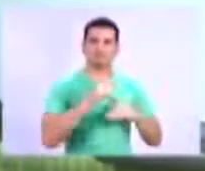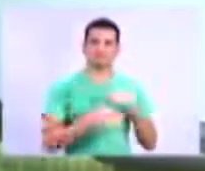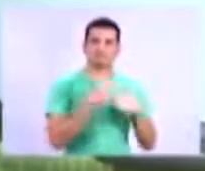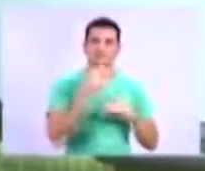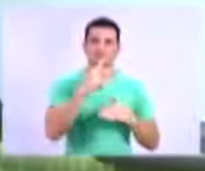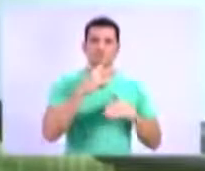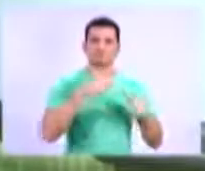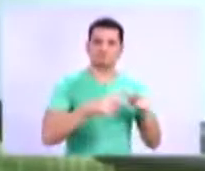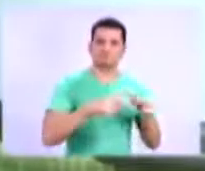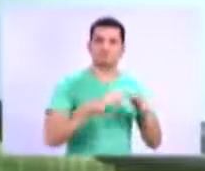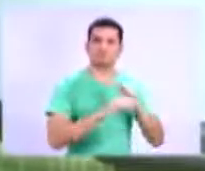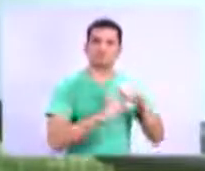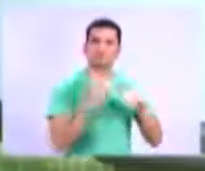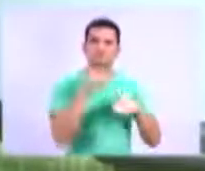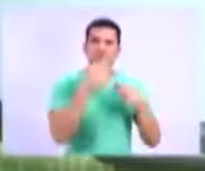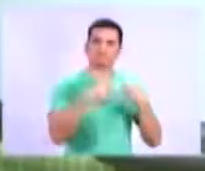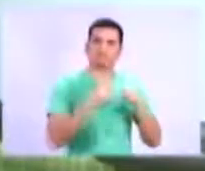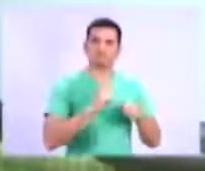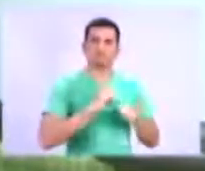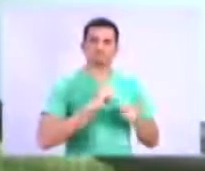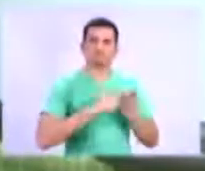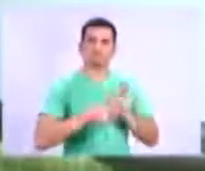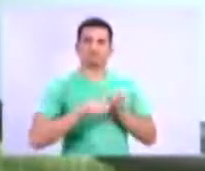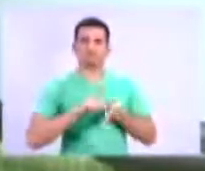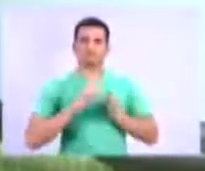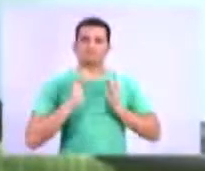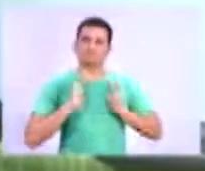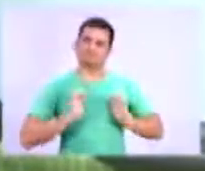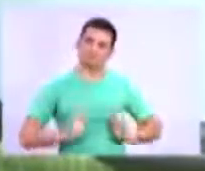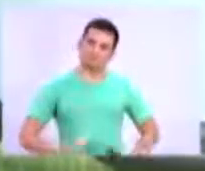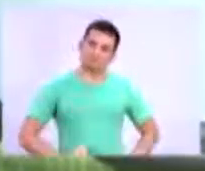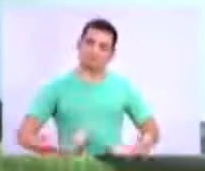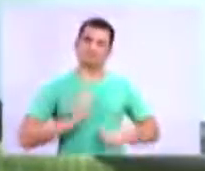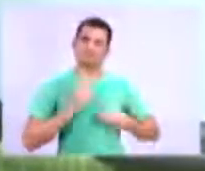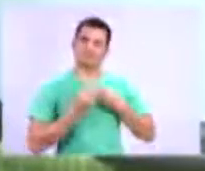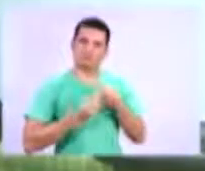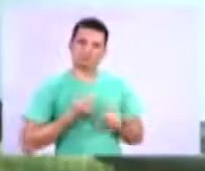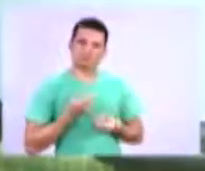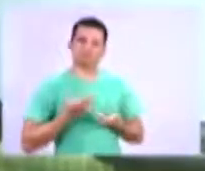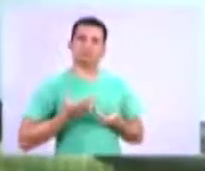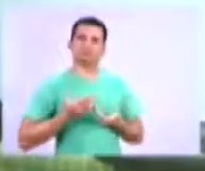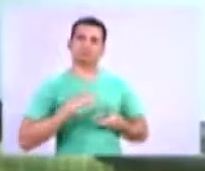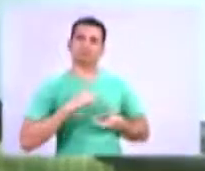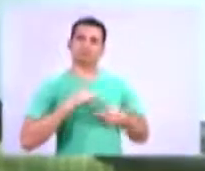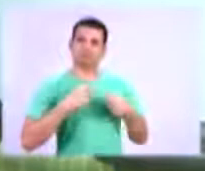empresa, você já tem que ter uma conduta ética, já tem que ter uma atitude que